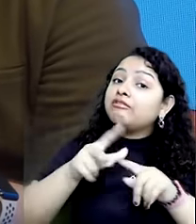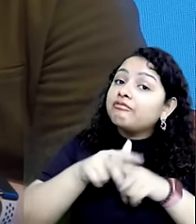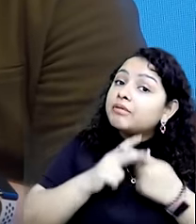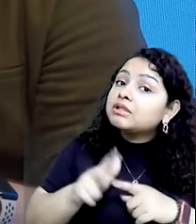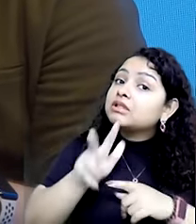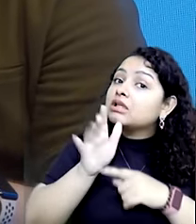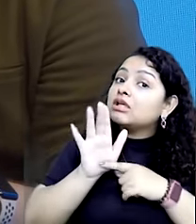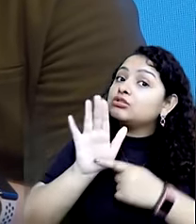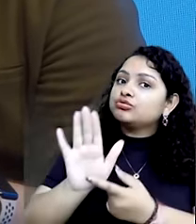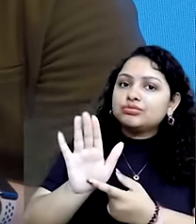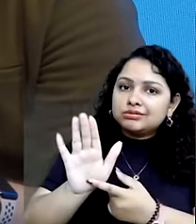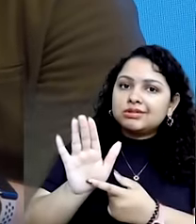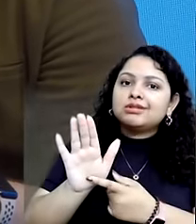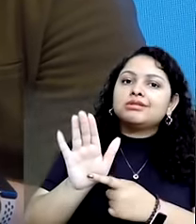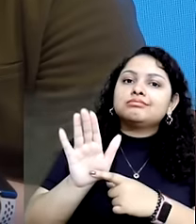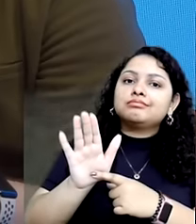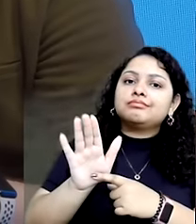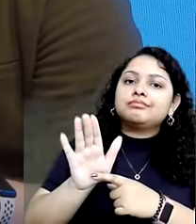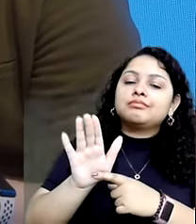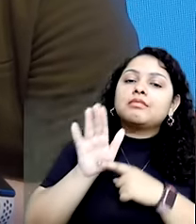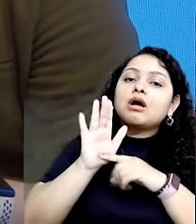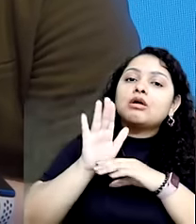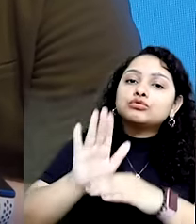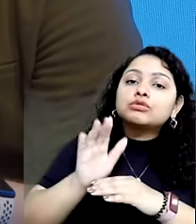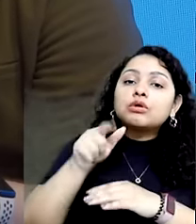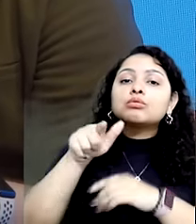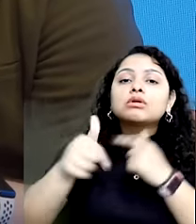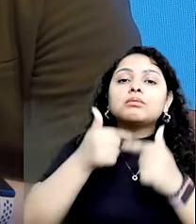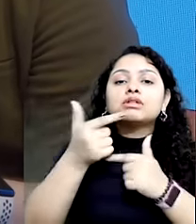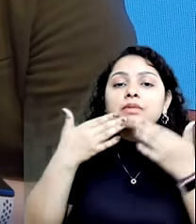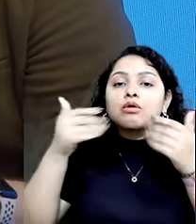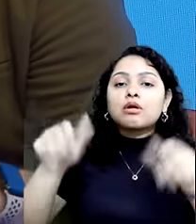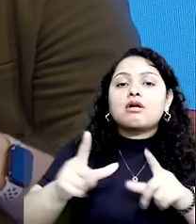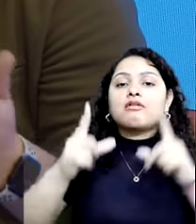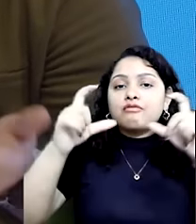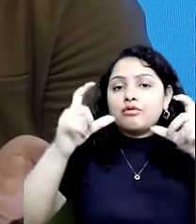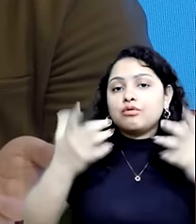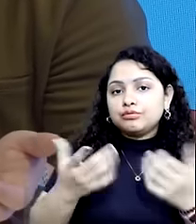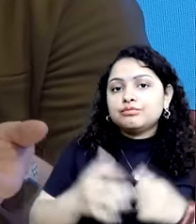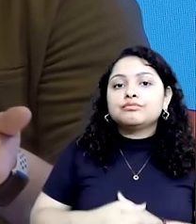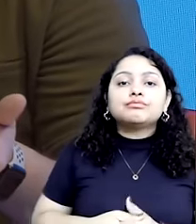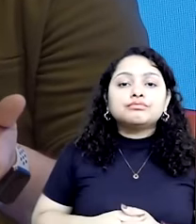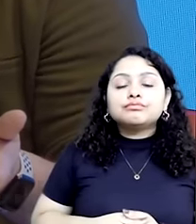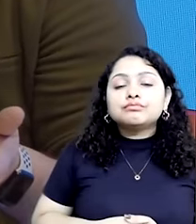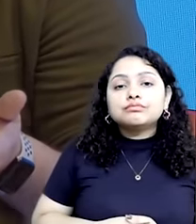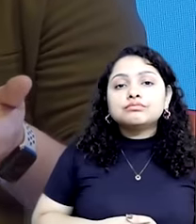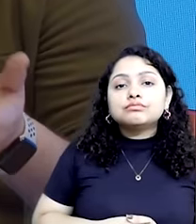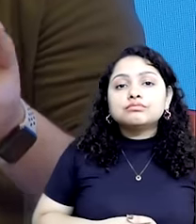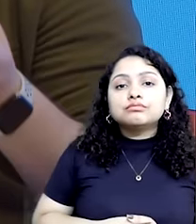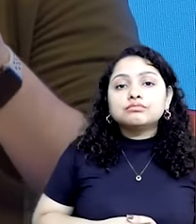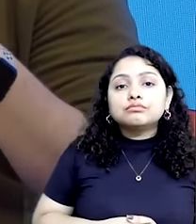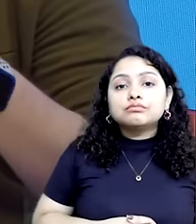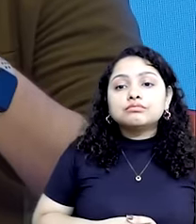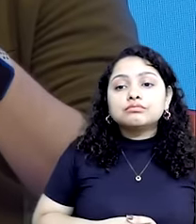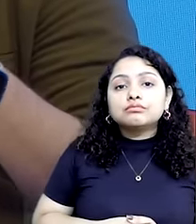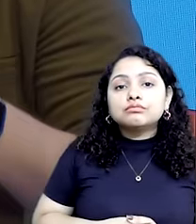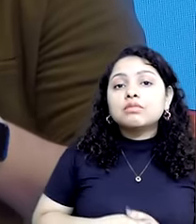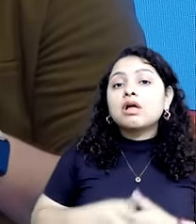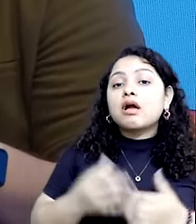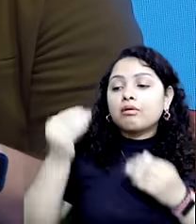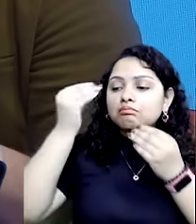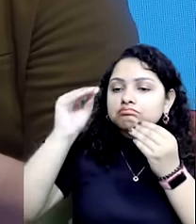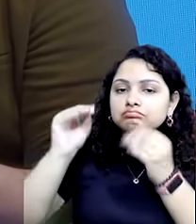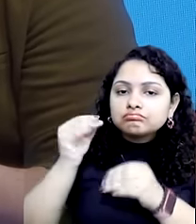ajudam com o trabalho de melhorar uma imagem uma foto inclusive um vídeo e eles vão começando a ser inseridos